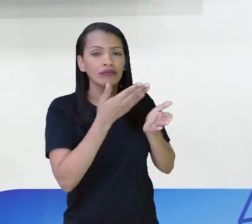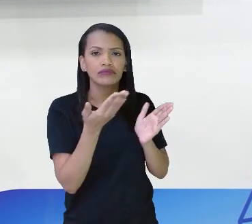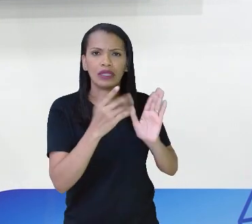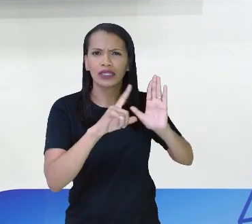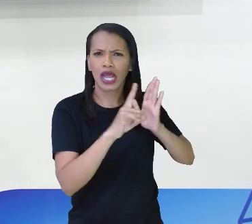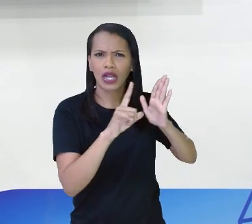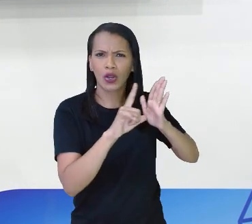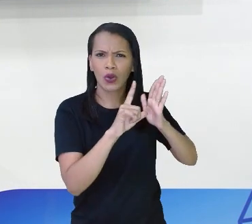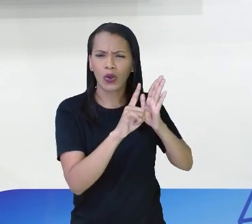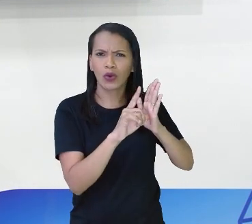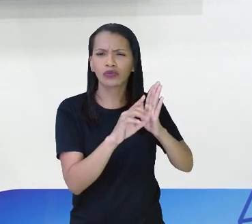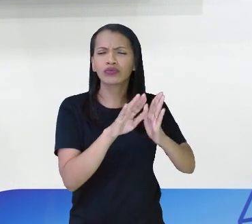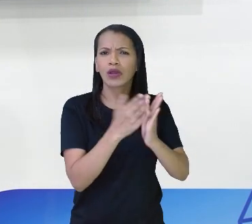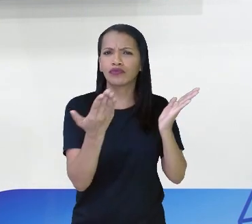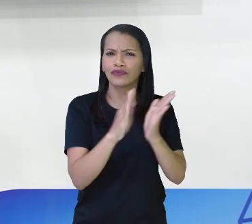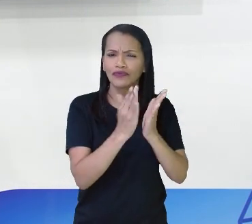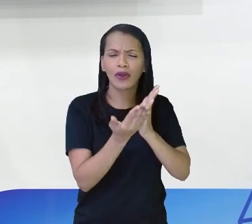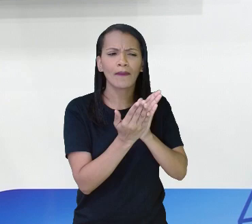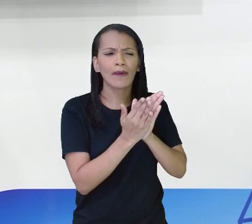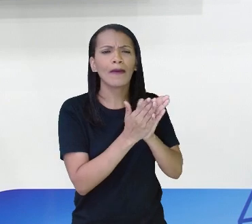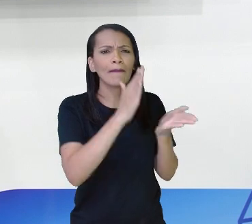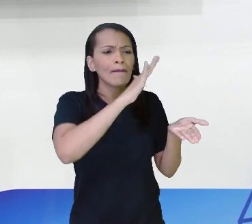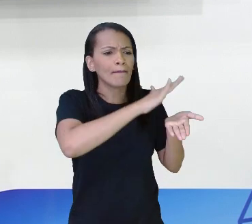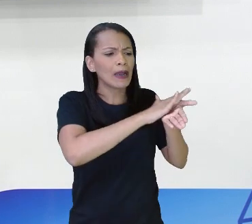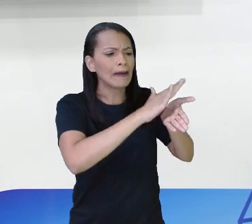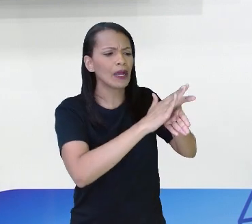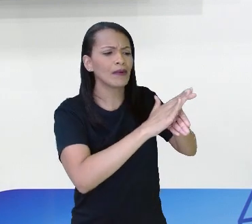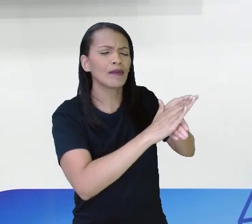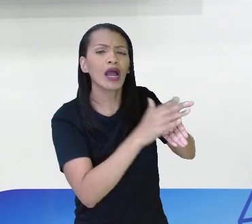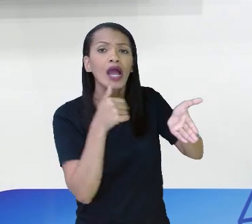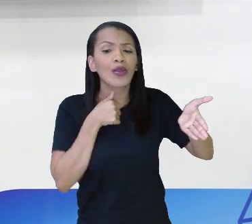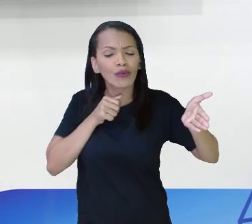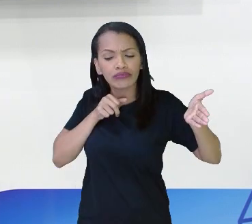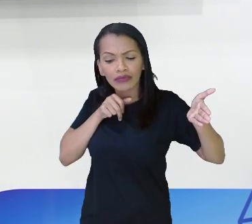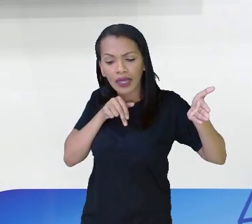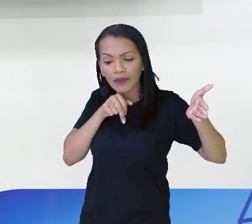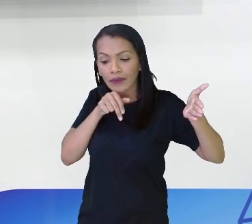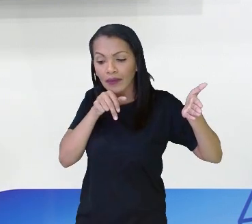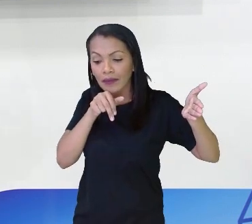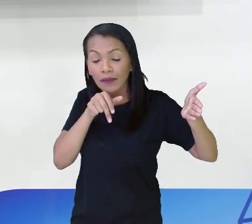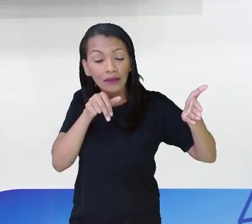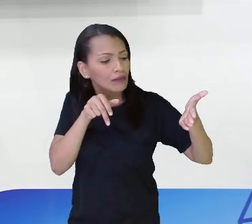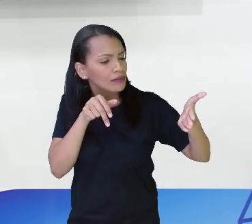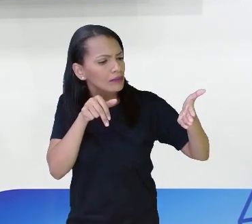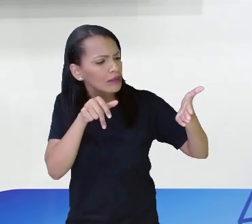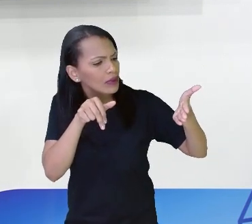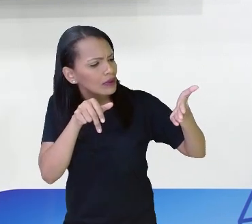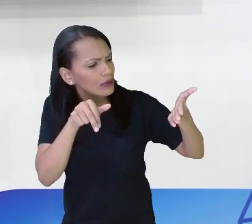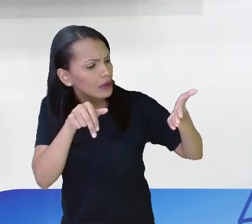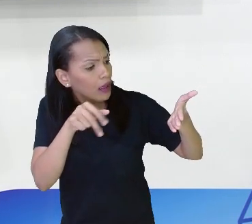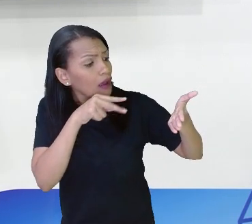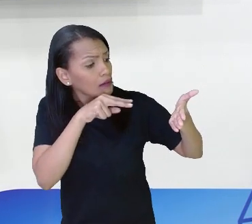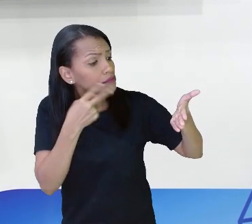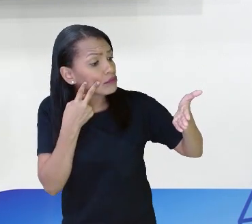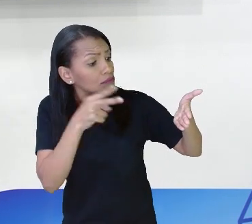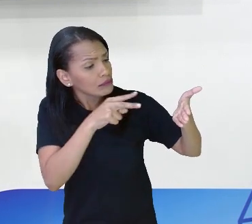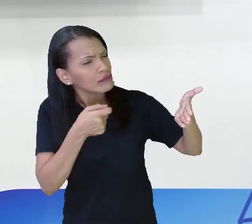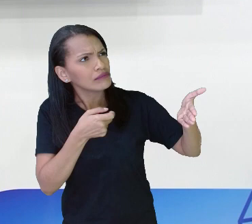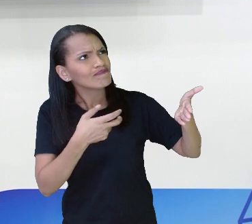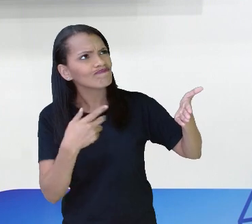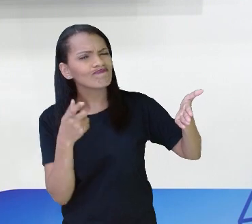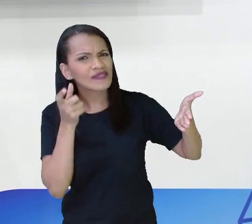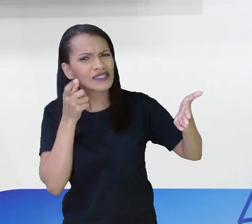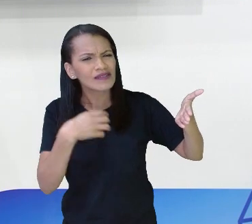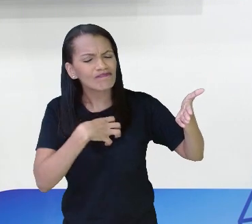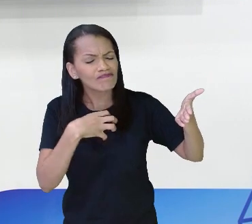grandes, destacadas, então eu já vou ter noção sobre o que é a notícia daquele dia. Se for uma coisa que tem a ver com a minha vida, que me